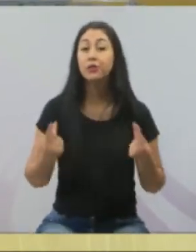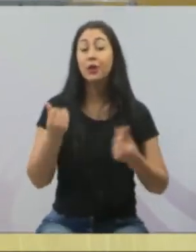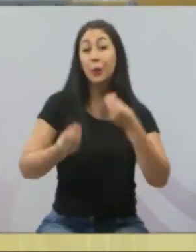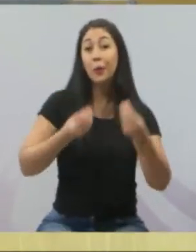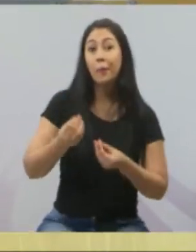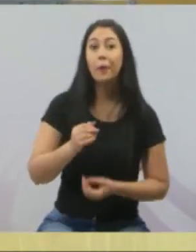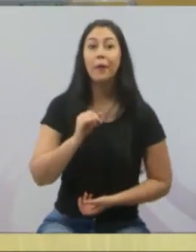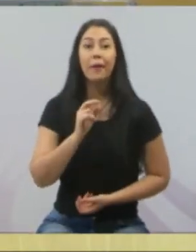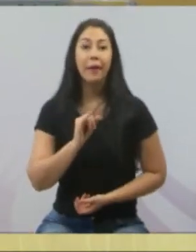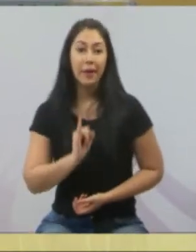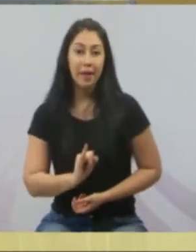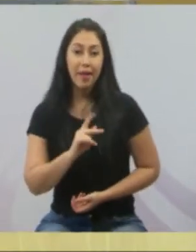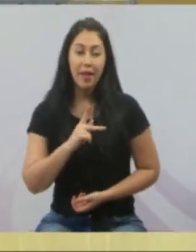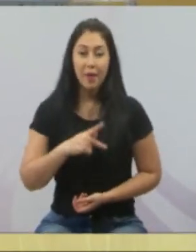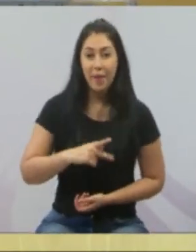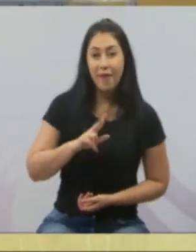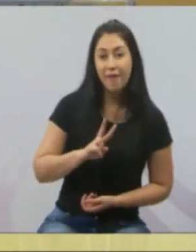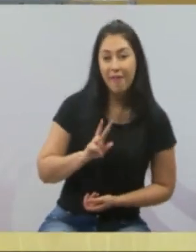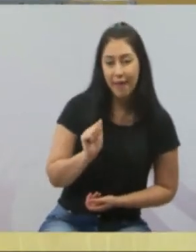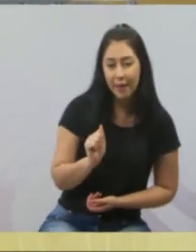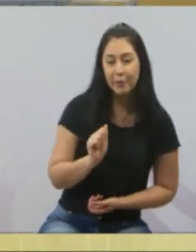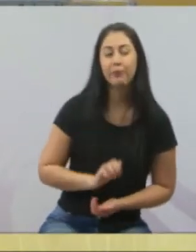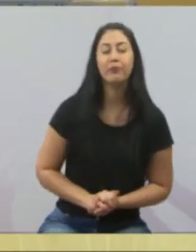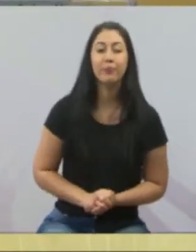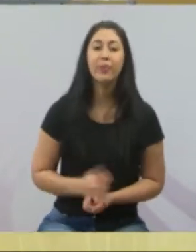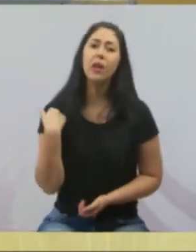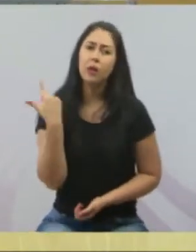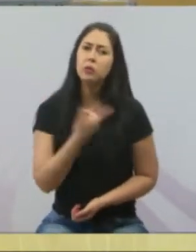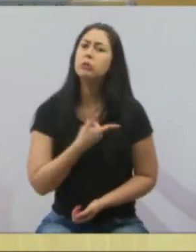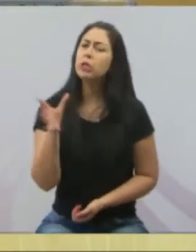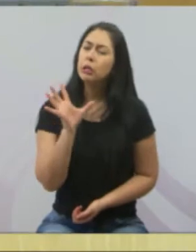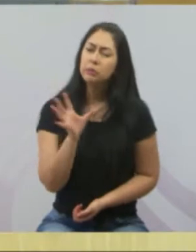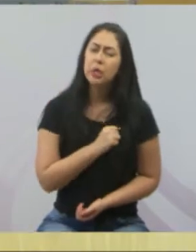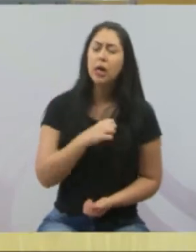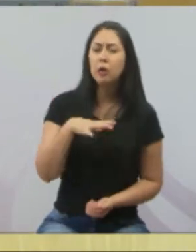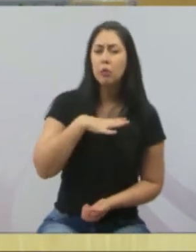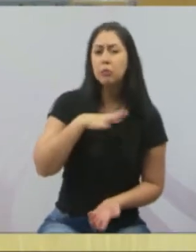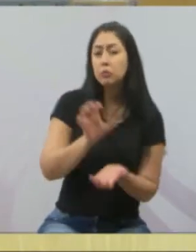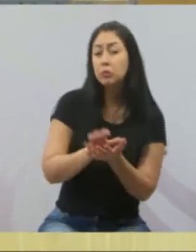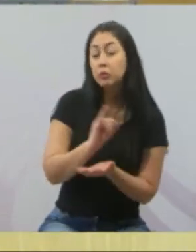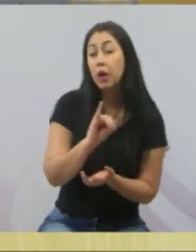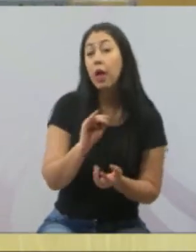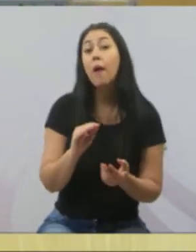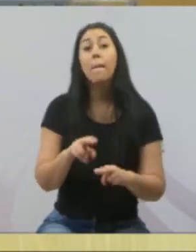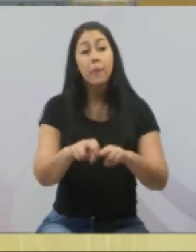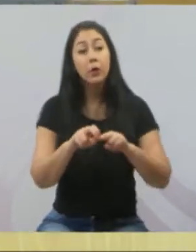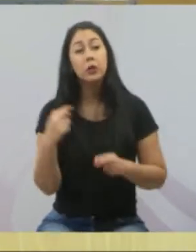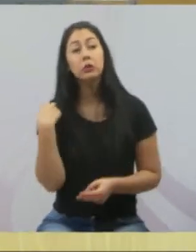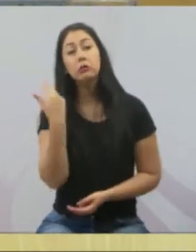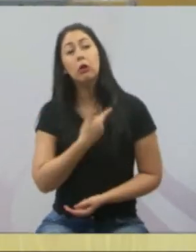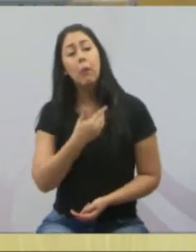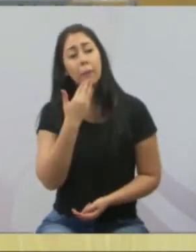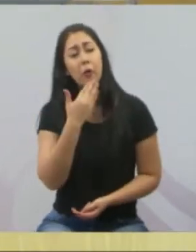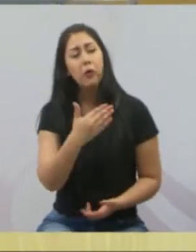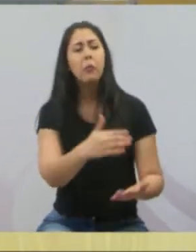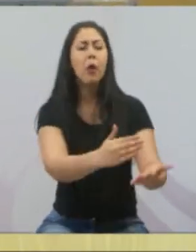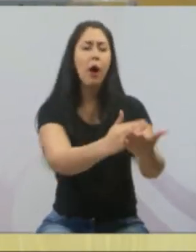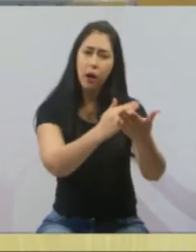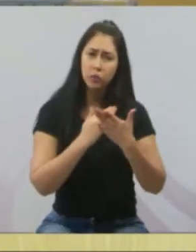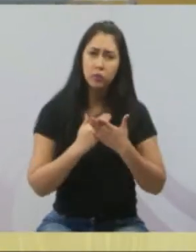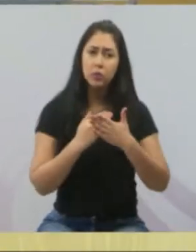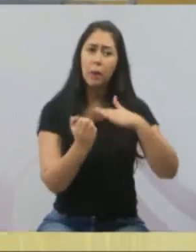Senhor presidente, foi solicitada votação. Senhor presidente, a gente fez esse requerimento aí ao presidente do Congresso, do